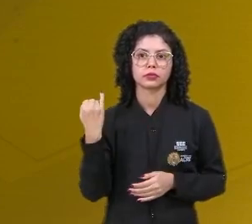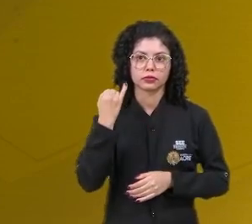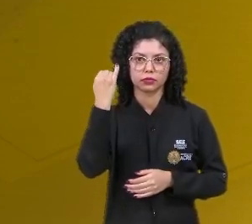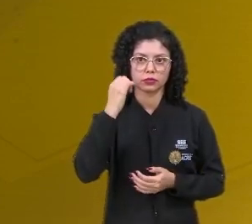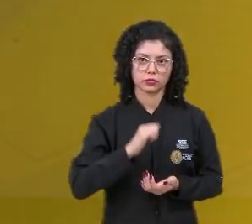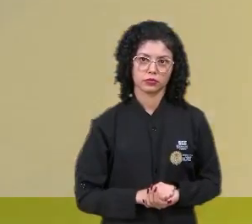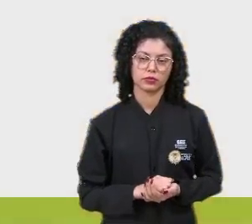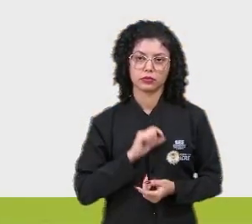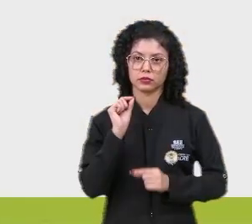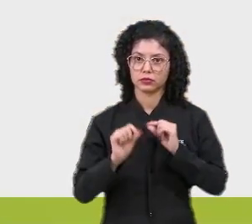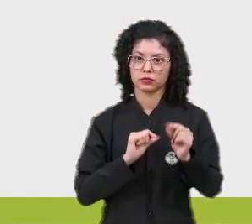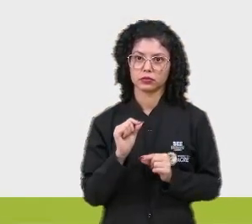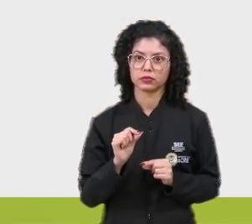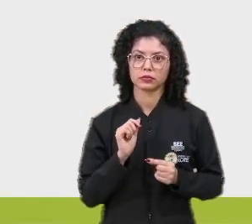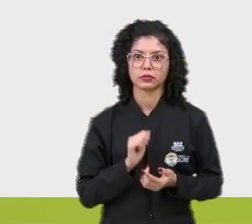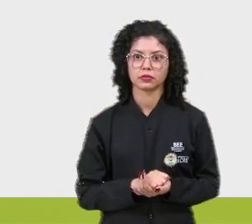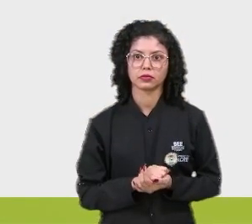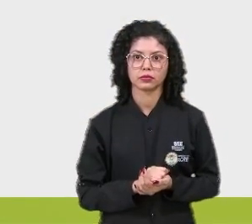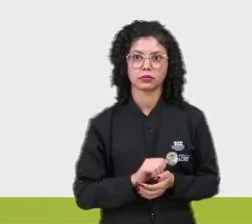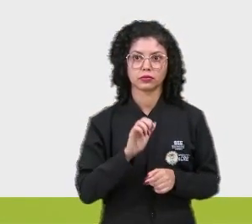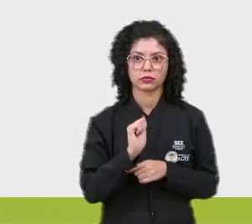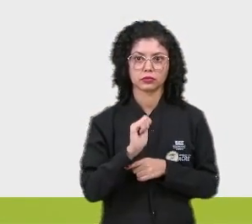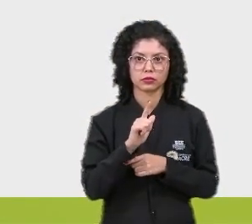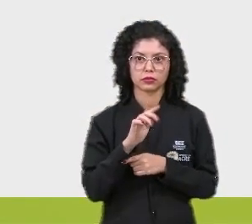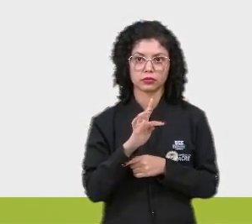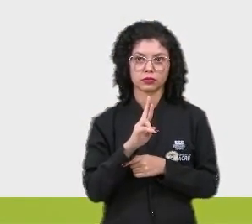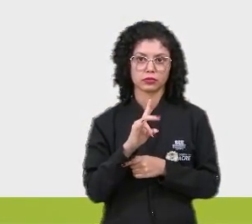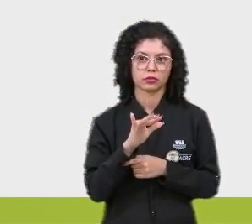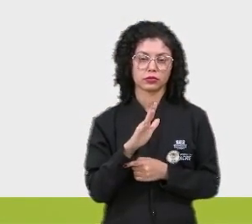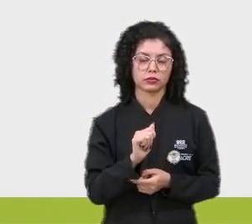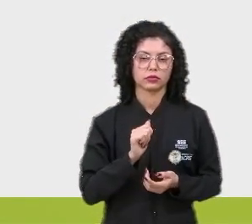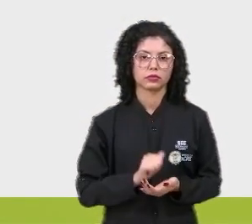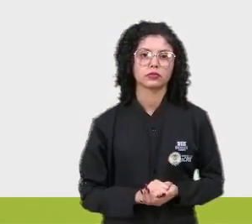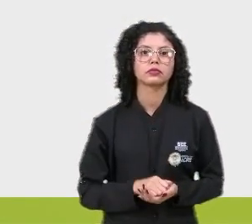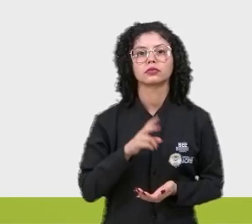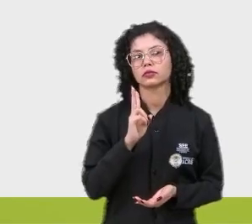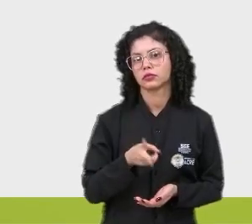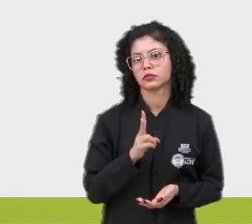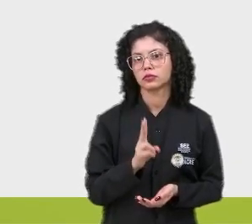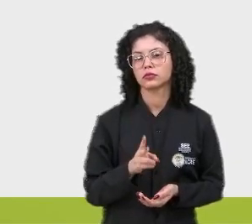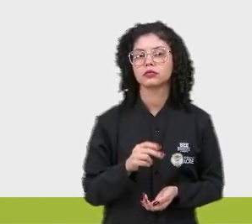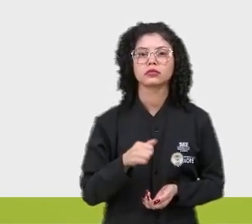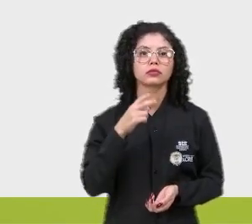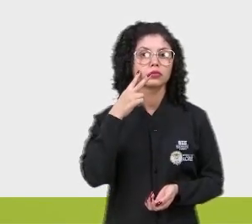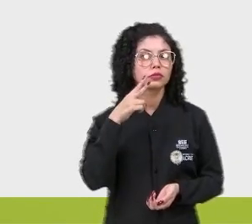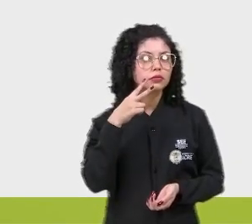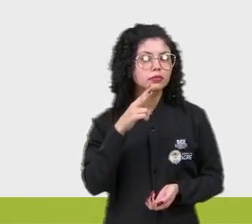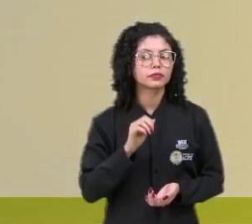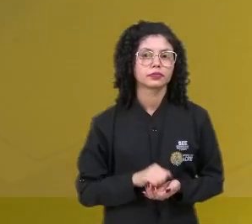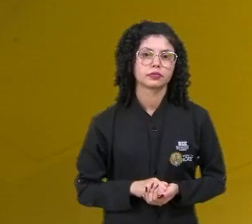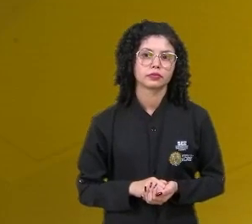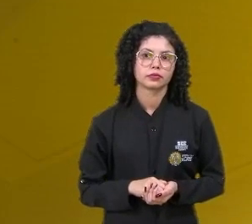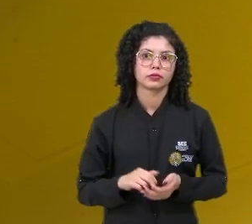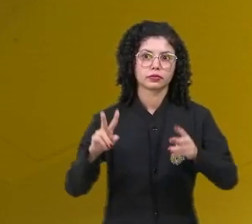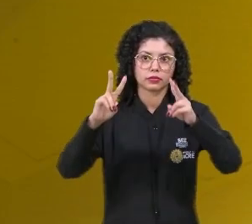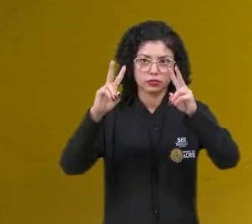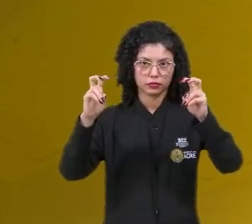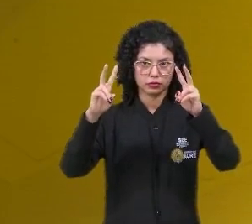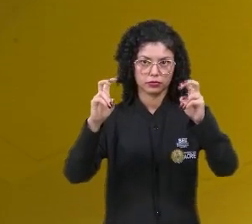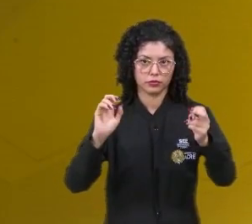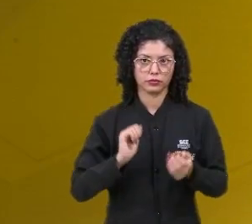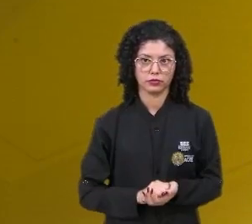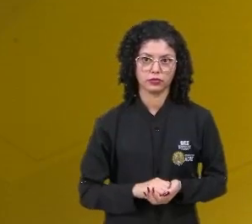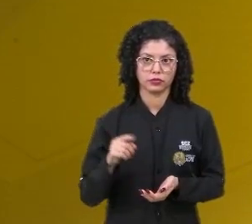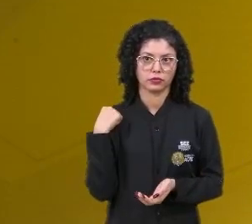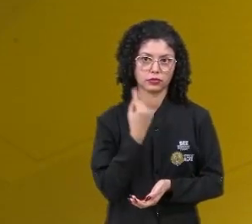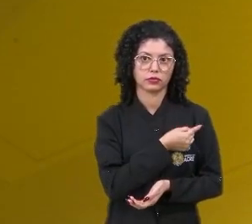tá? O que é uma forma alotrópica do carbono? Toda vez que você ouvir esse termo, a gente